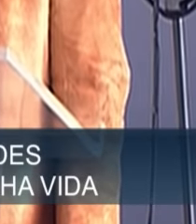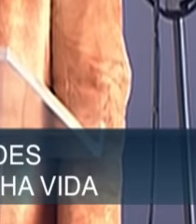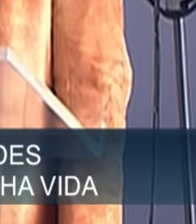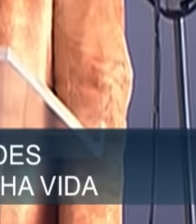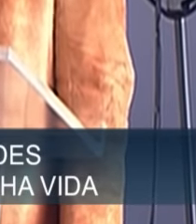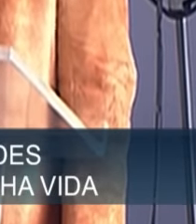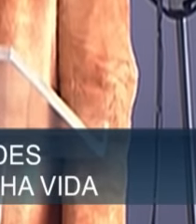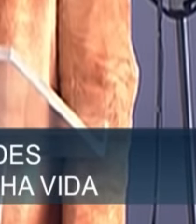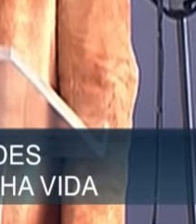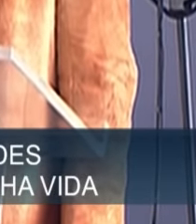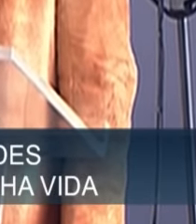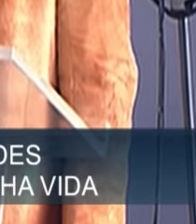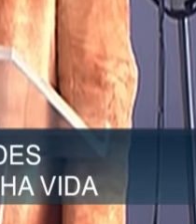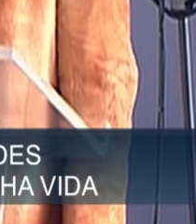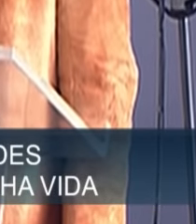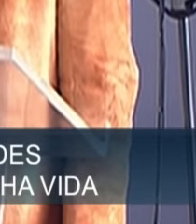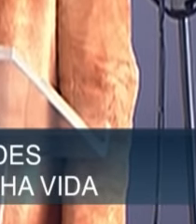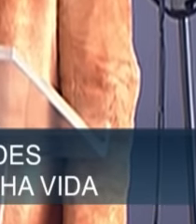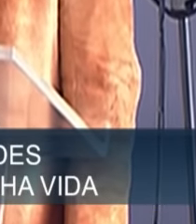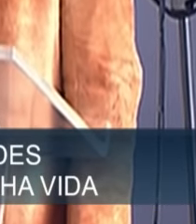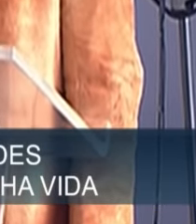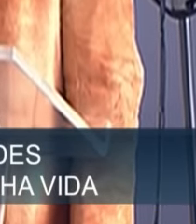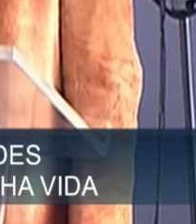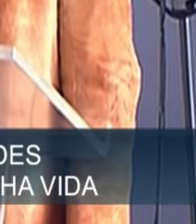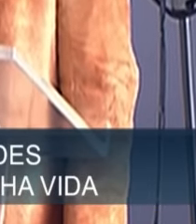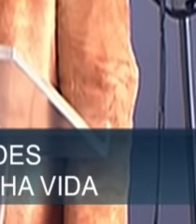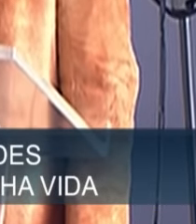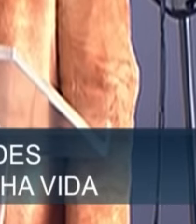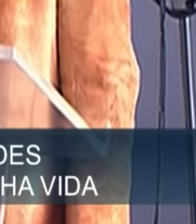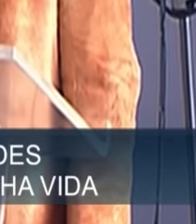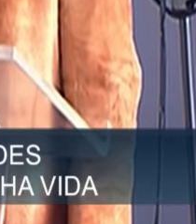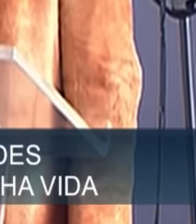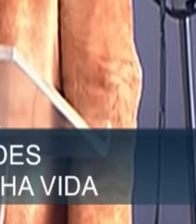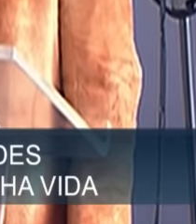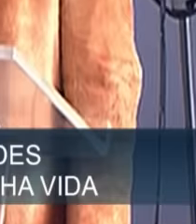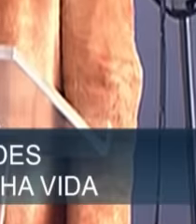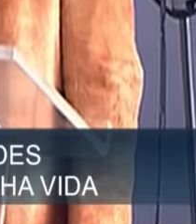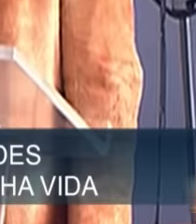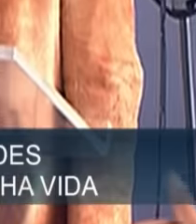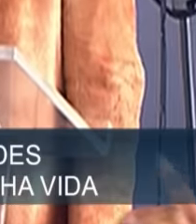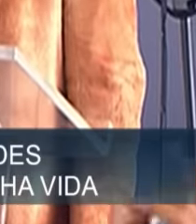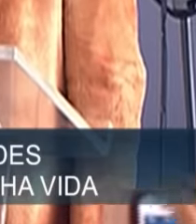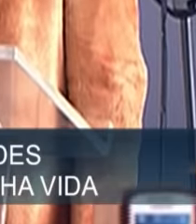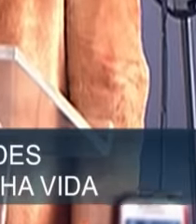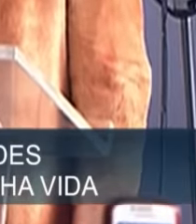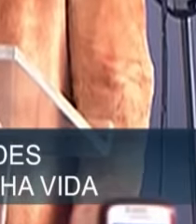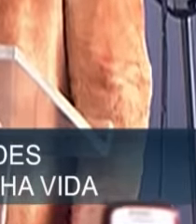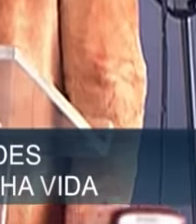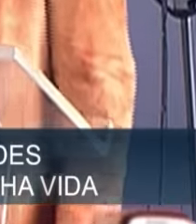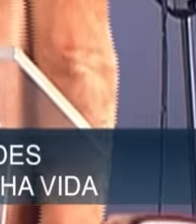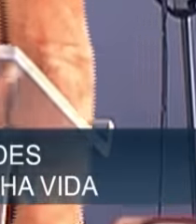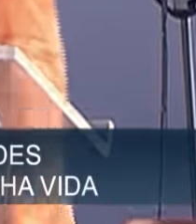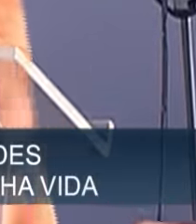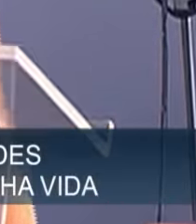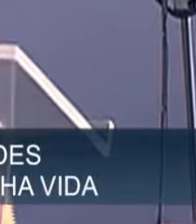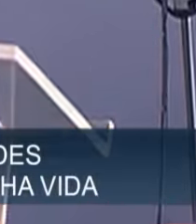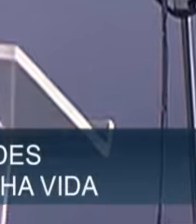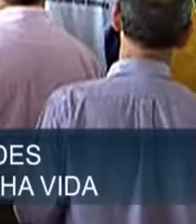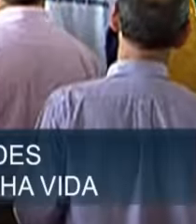presidente Dilma de pertinho eu vim conhecer. Oh!